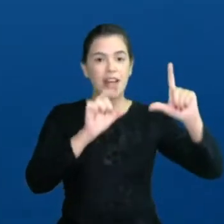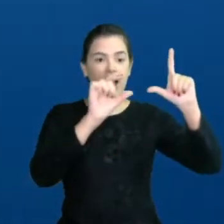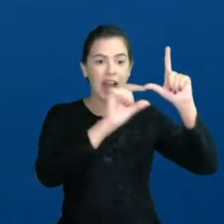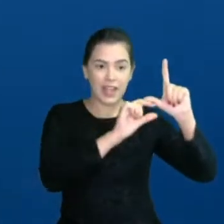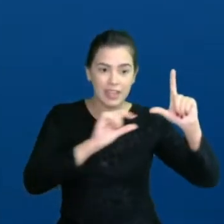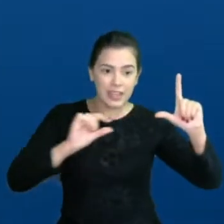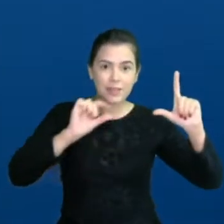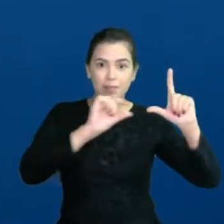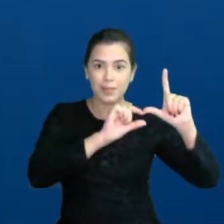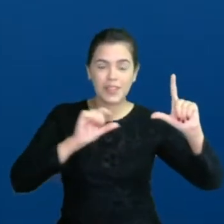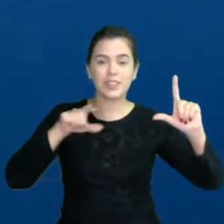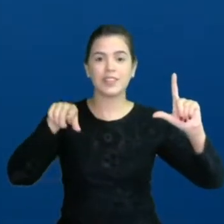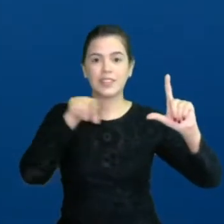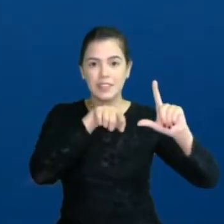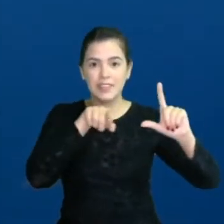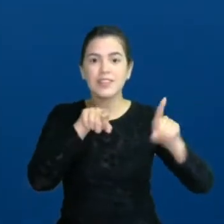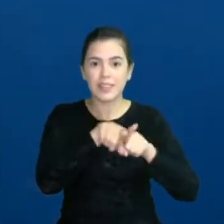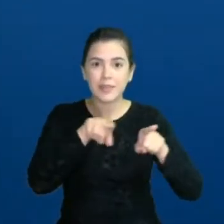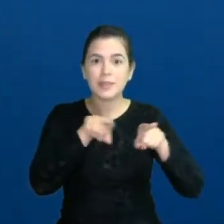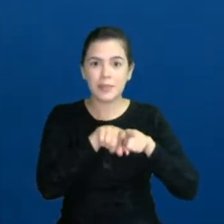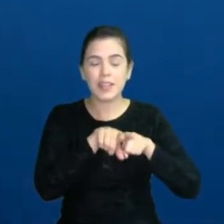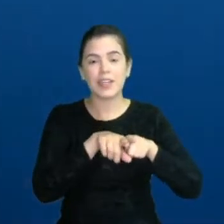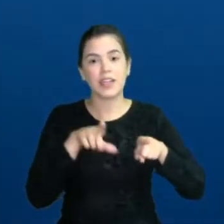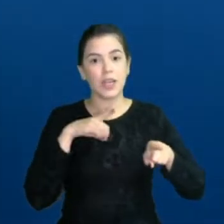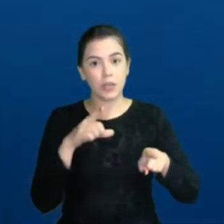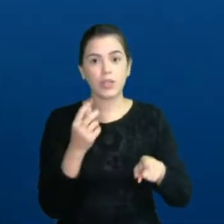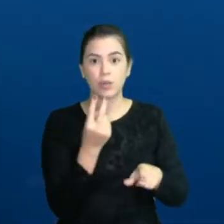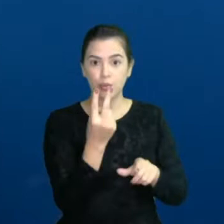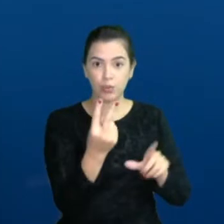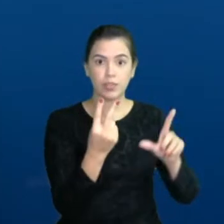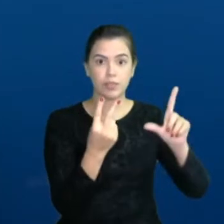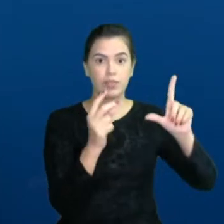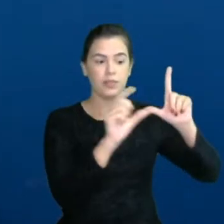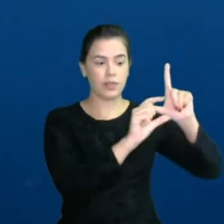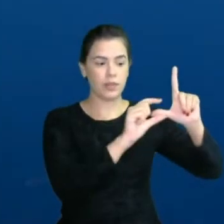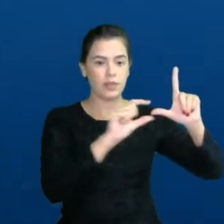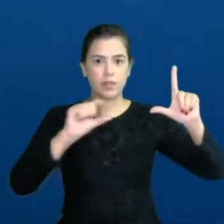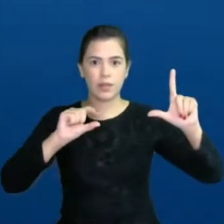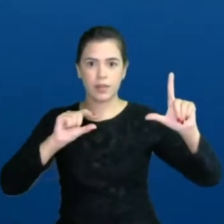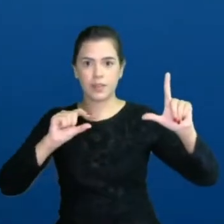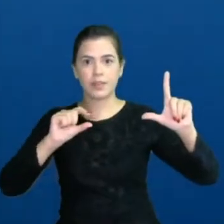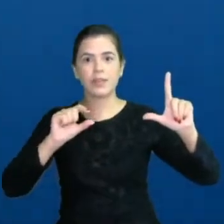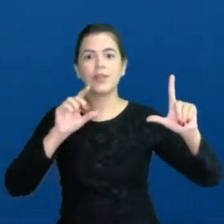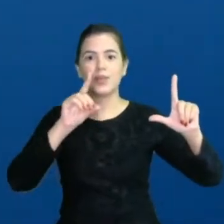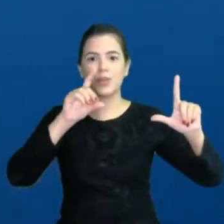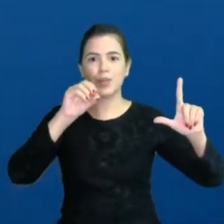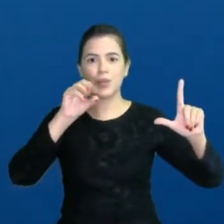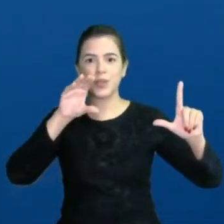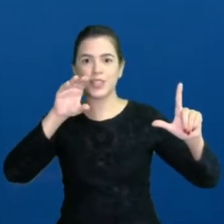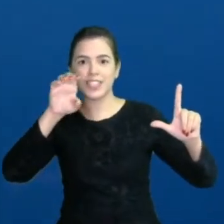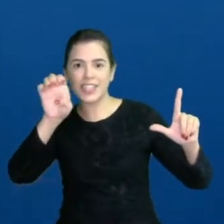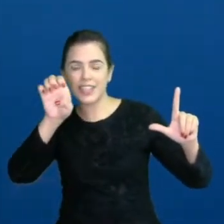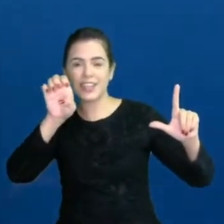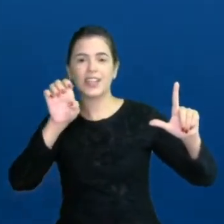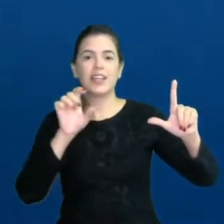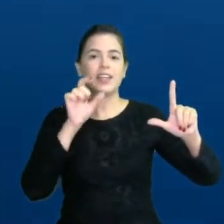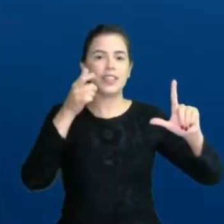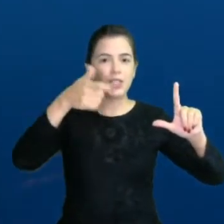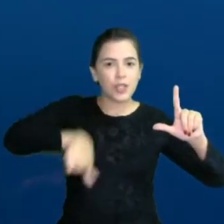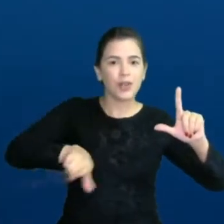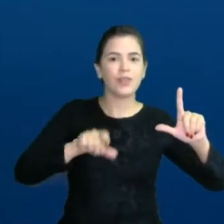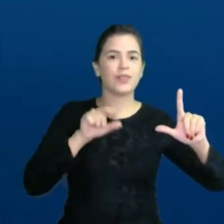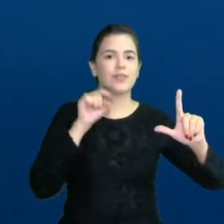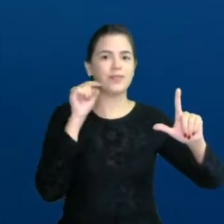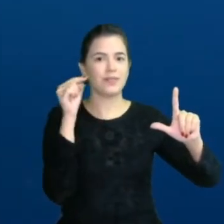embaixo também eu tenho 2 vezes o nome doce, tá vendo? Novamente aqui e